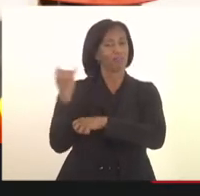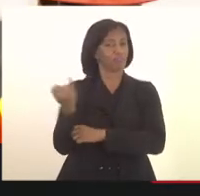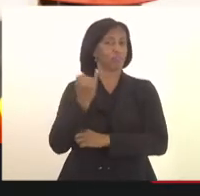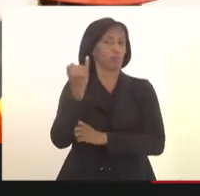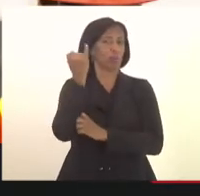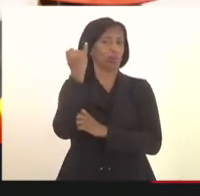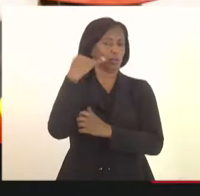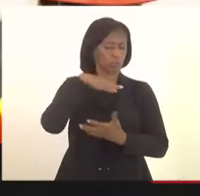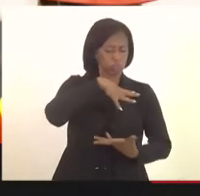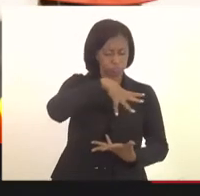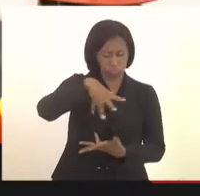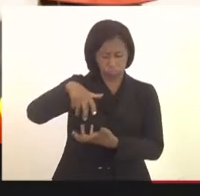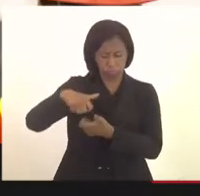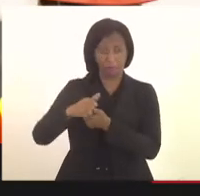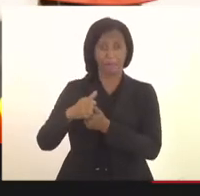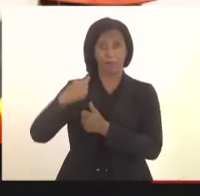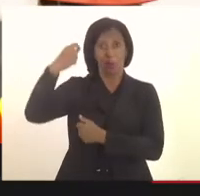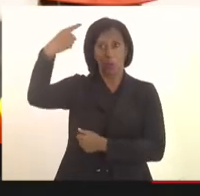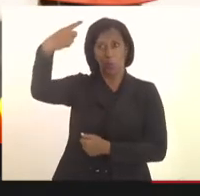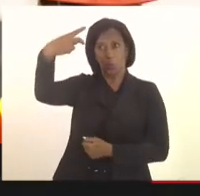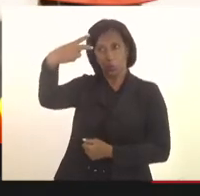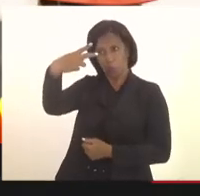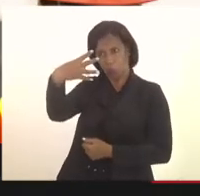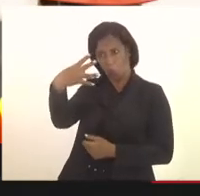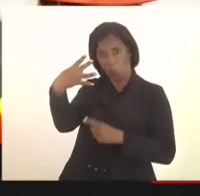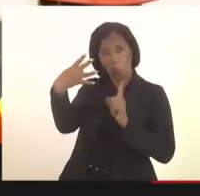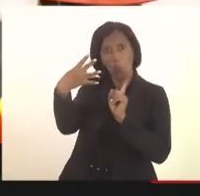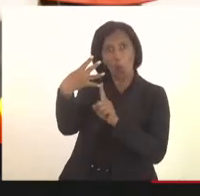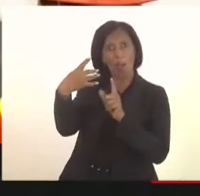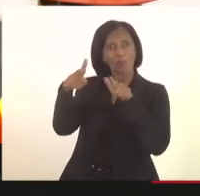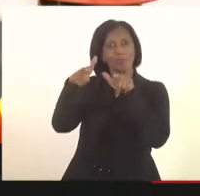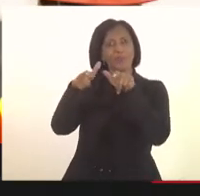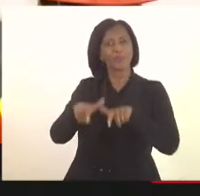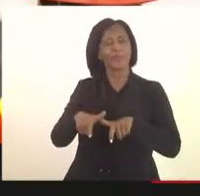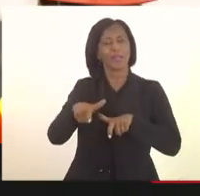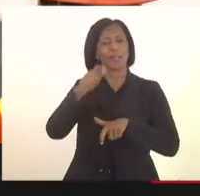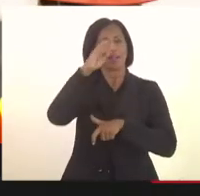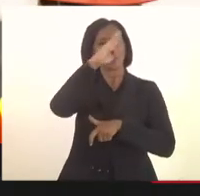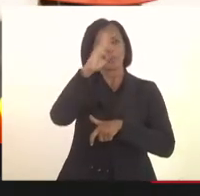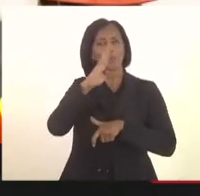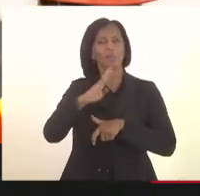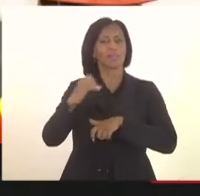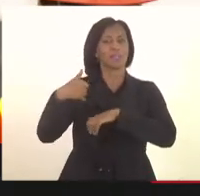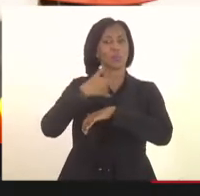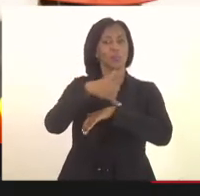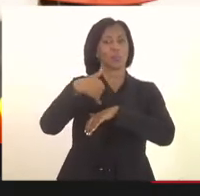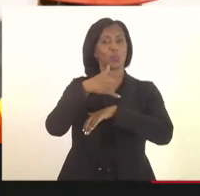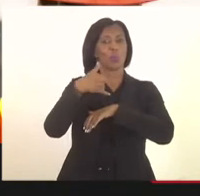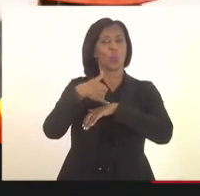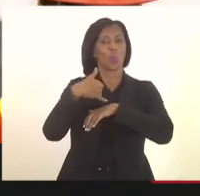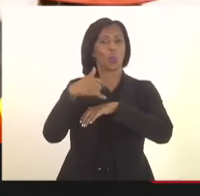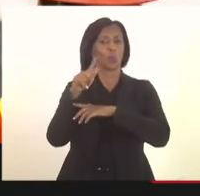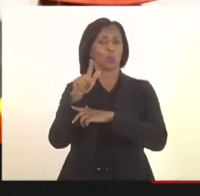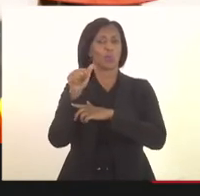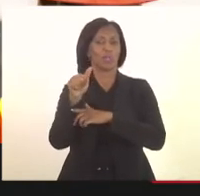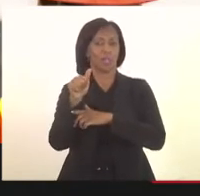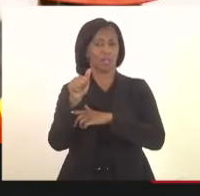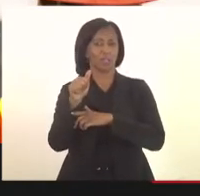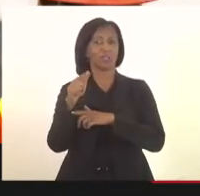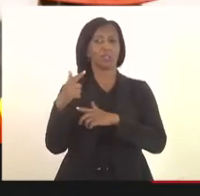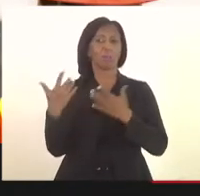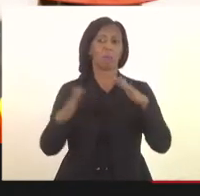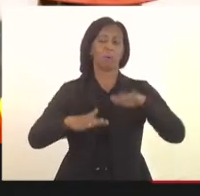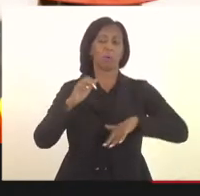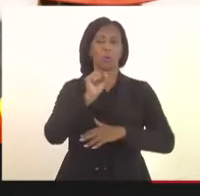Ocupamos a posição de quarta produtora de óleo e gás no Brasil, com uma média de produção diária ao redor de 82